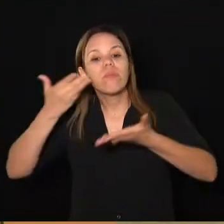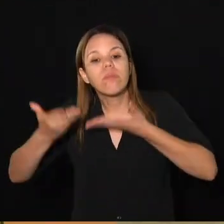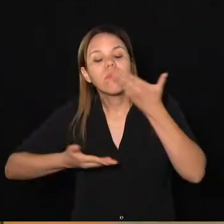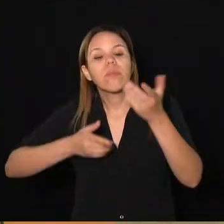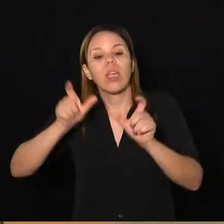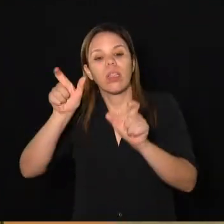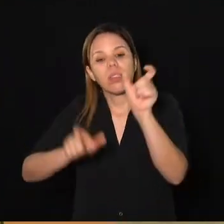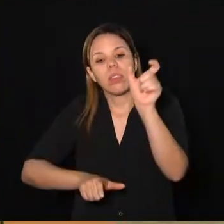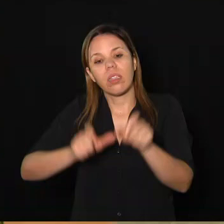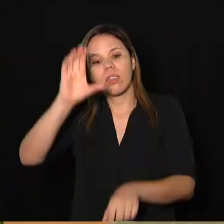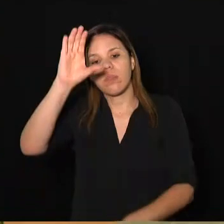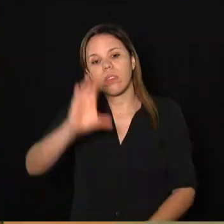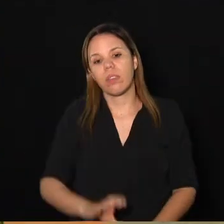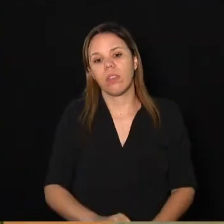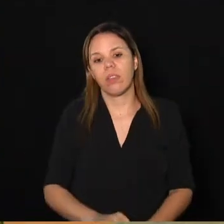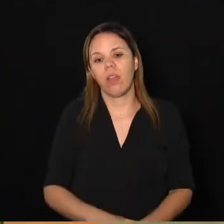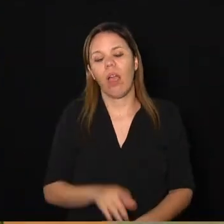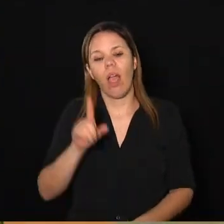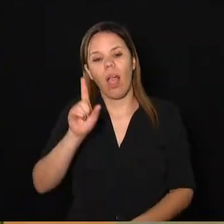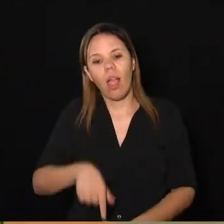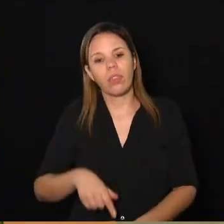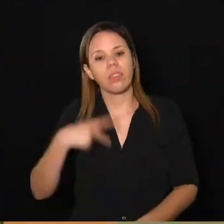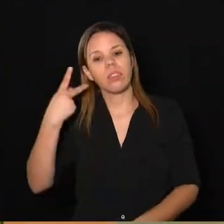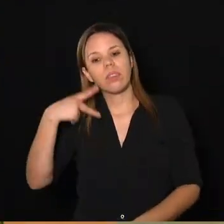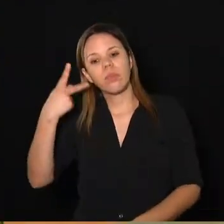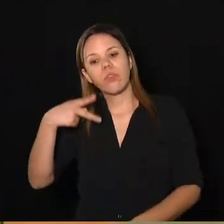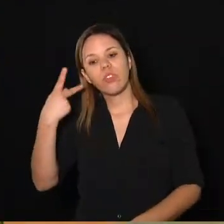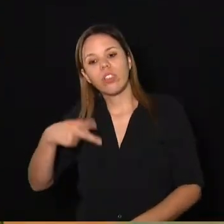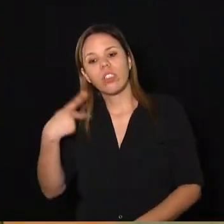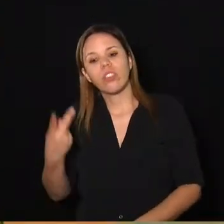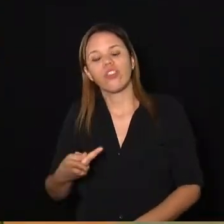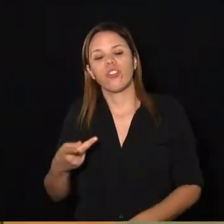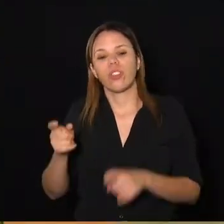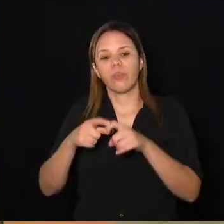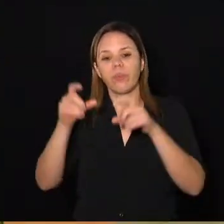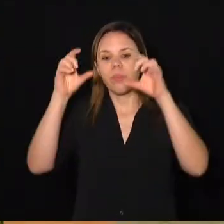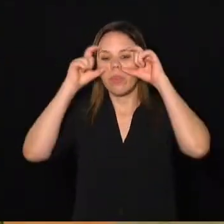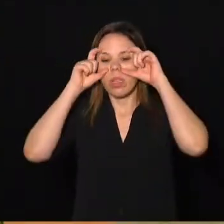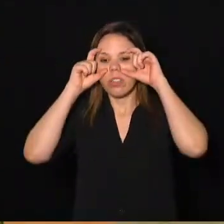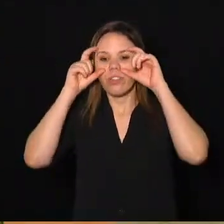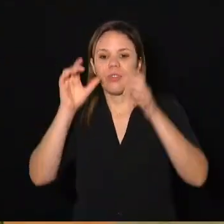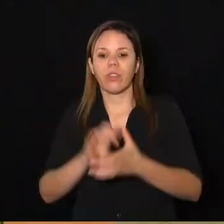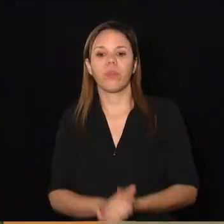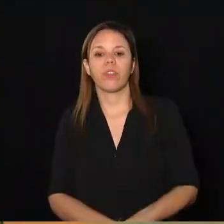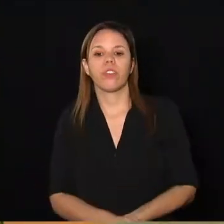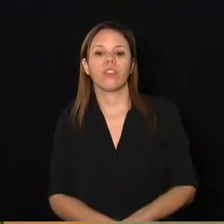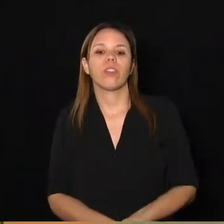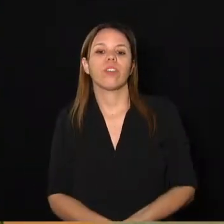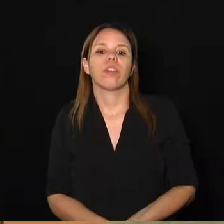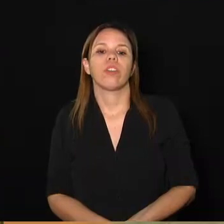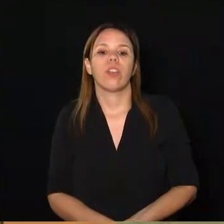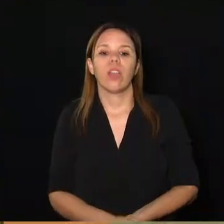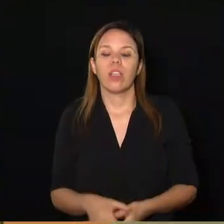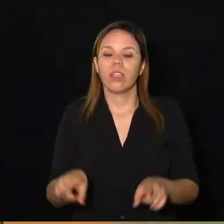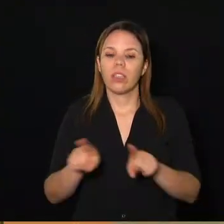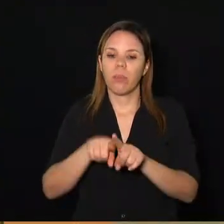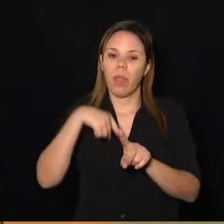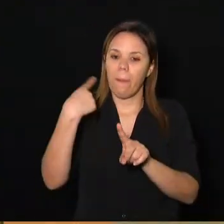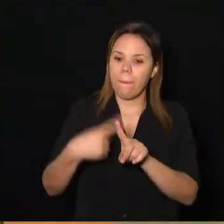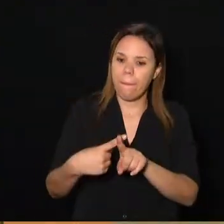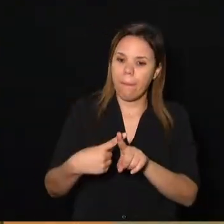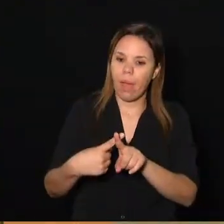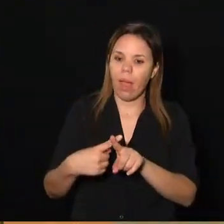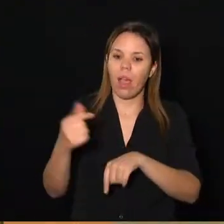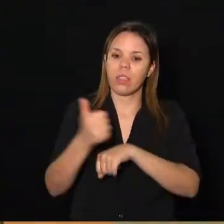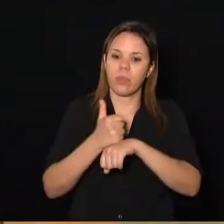eu aprendi então essa política entre oftalmologista e oftalmetrista é uma coisa